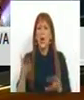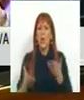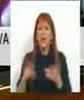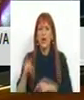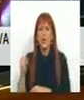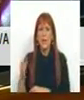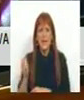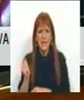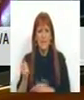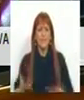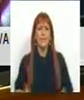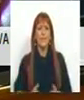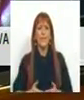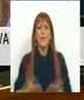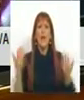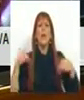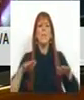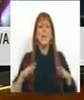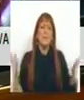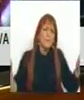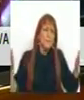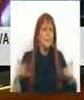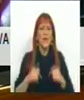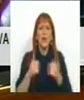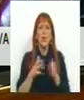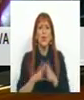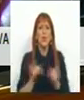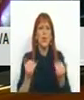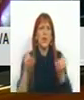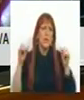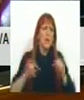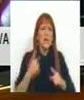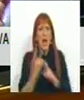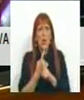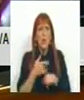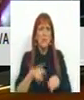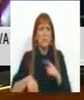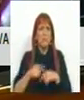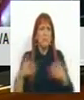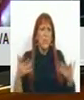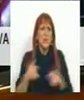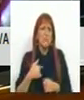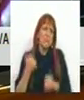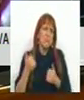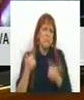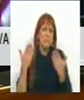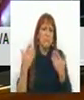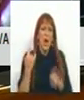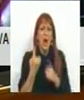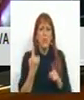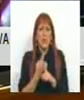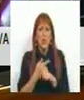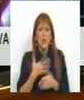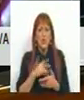a 2015. Mas, enfim, nem tudo são más notícias, há aqui questões que nós, enfim, até saudamos e há aqui questões